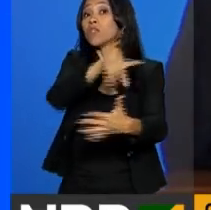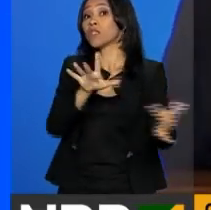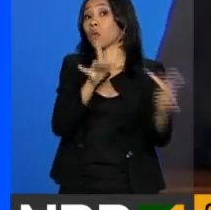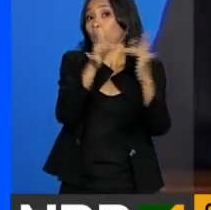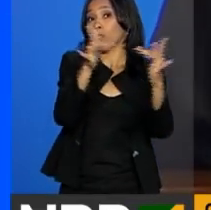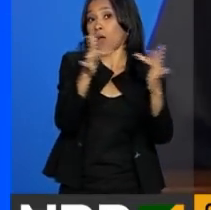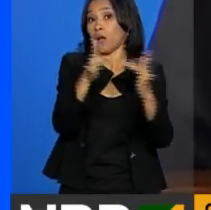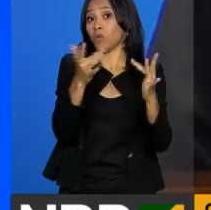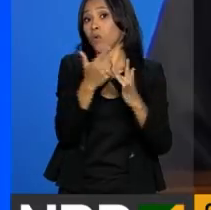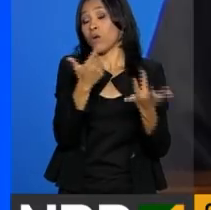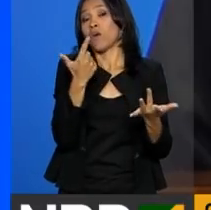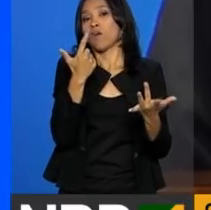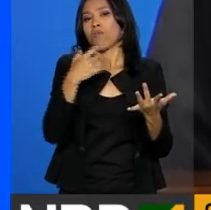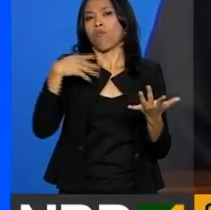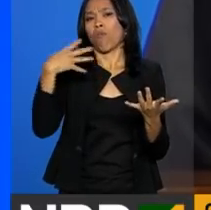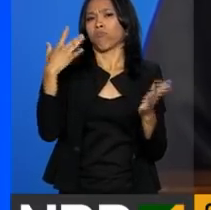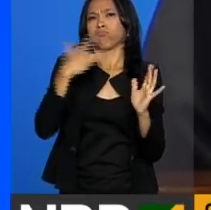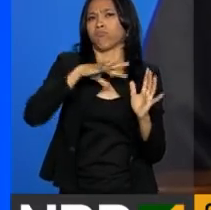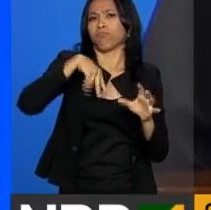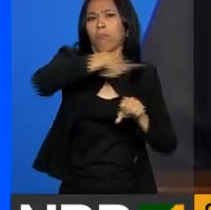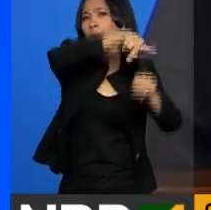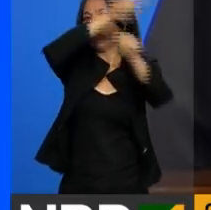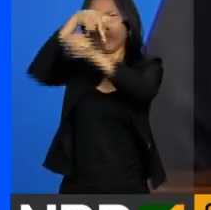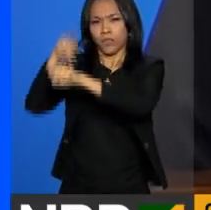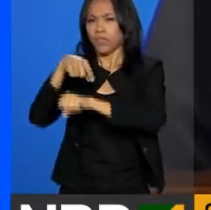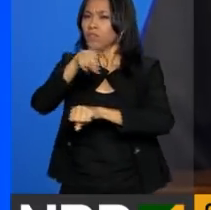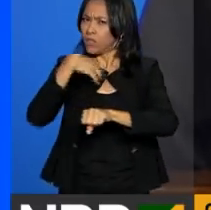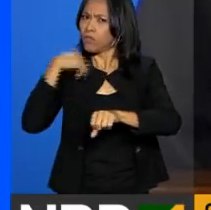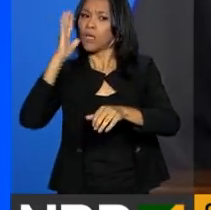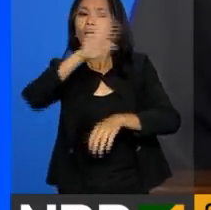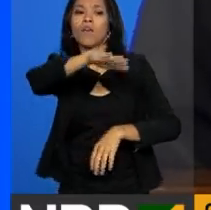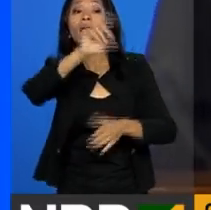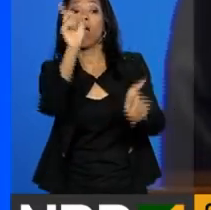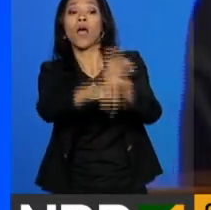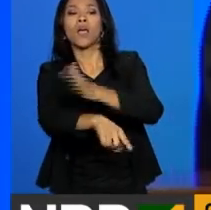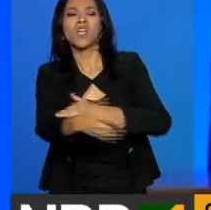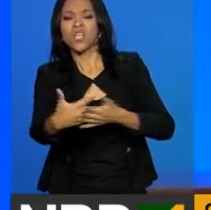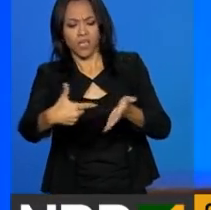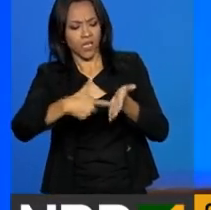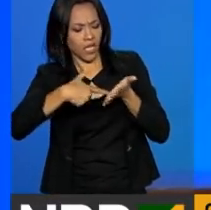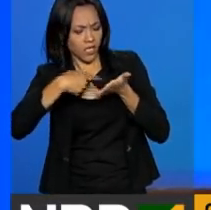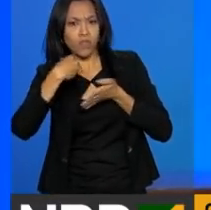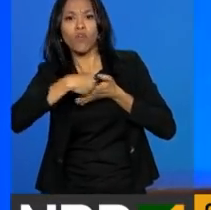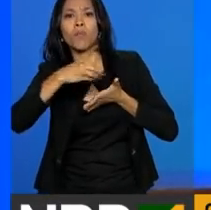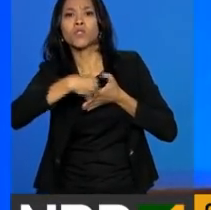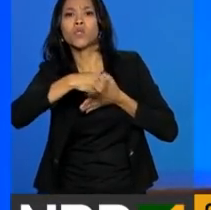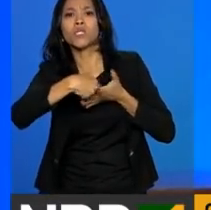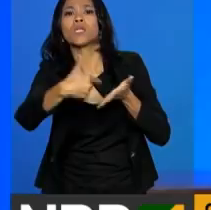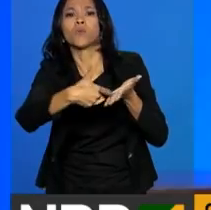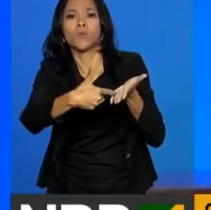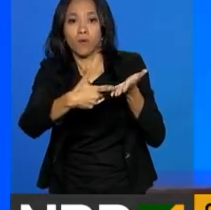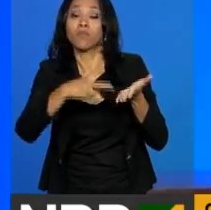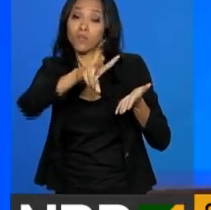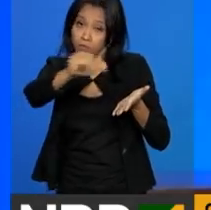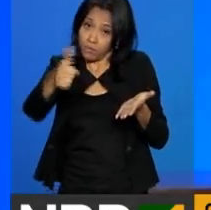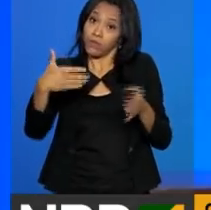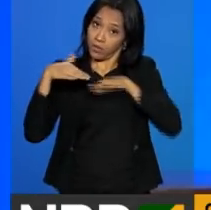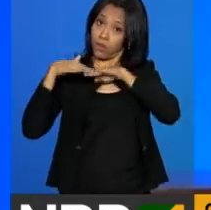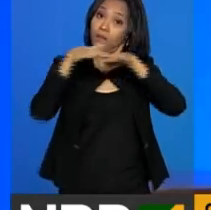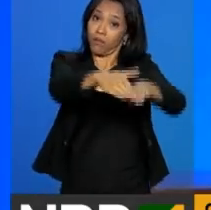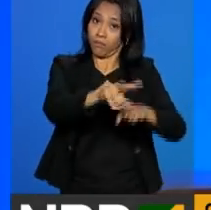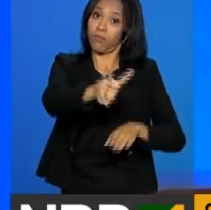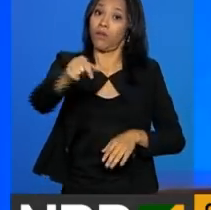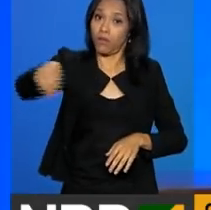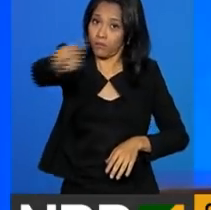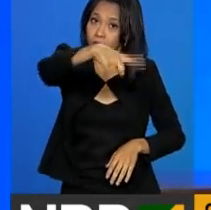não é nas relações internacionais os shows vão ser indagados a respeito desses dados e haverão de tê-los naturalmente